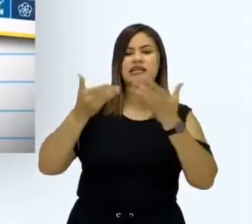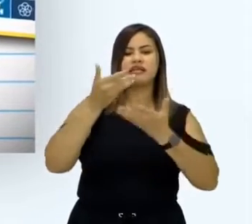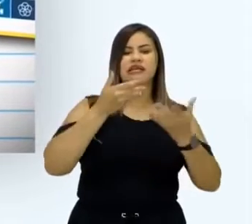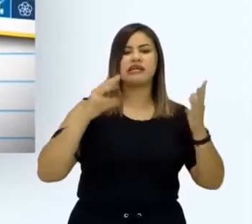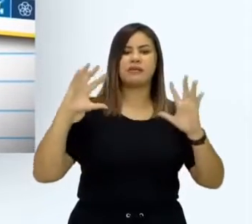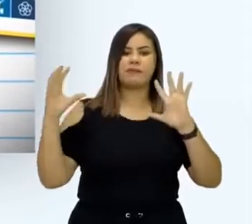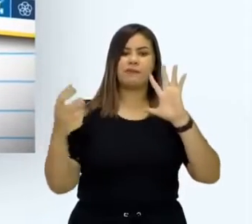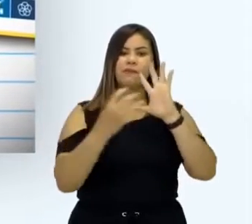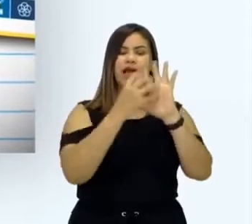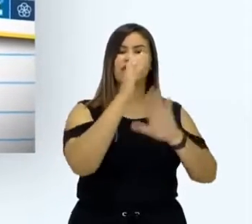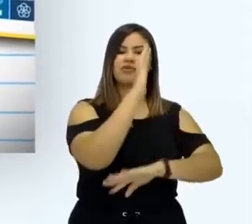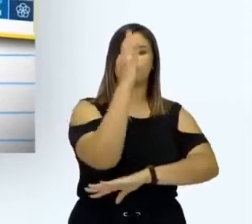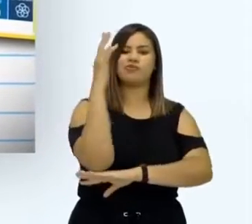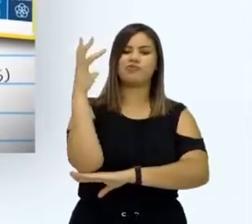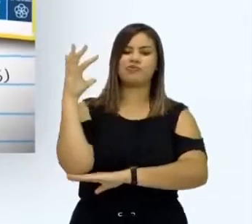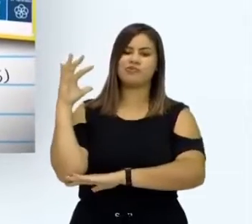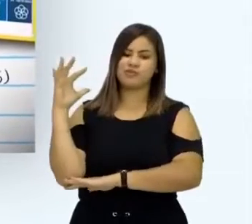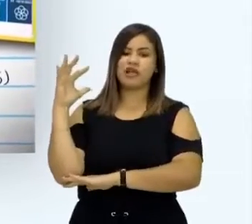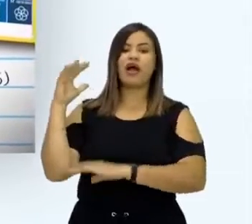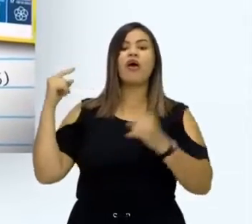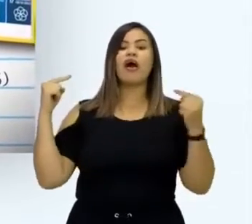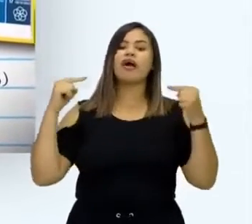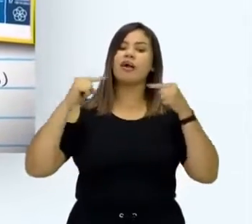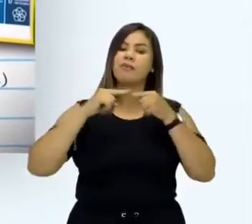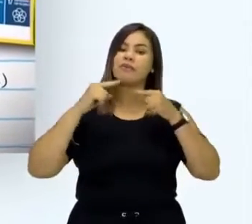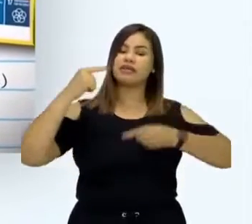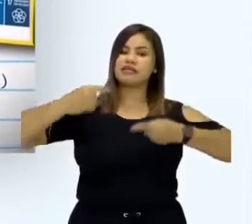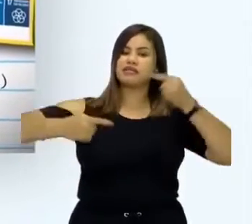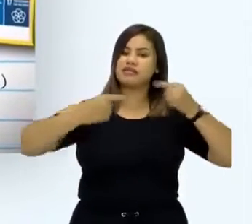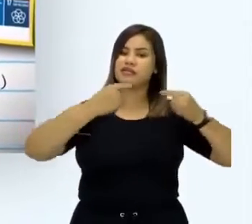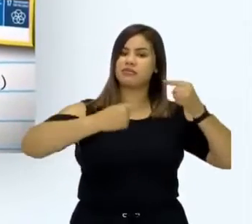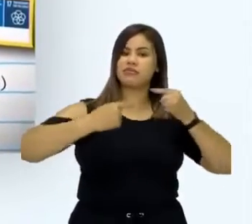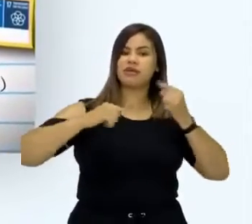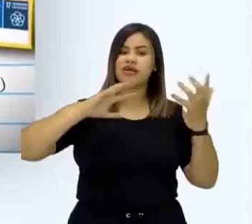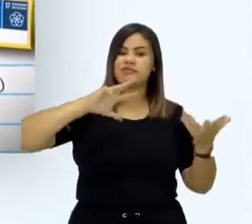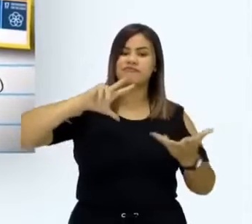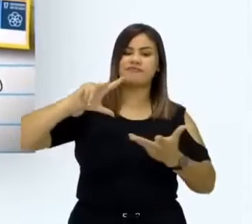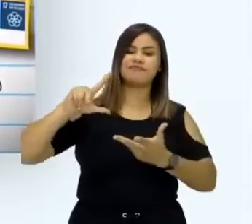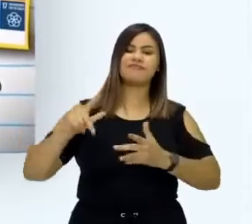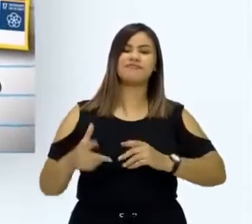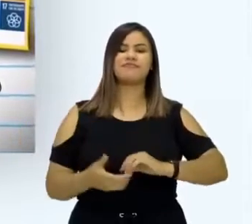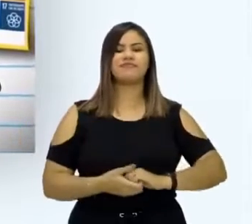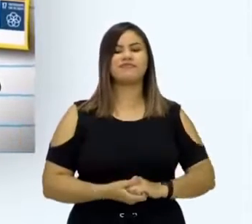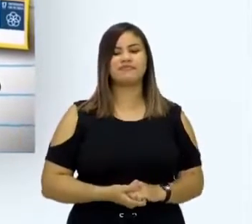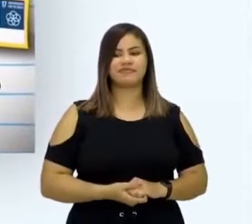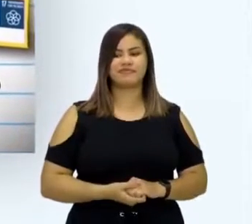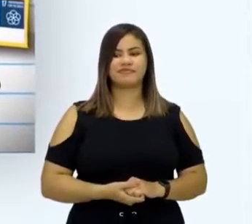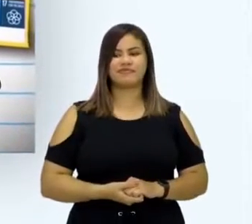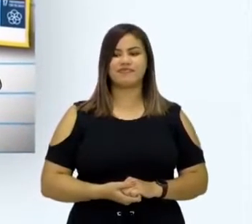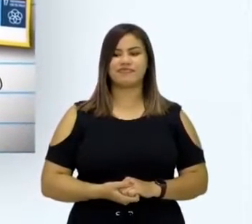potencial de impacto ambiental, que estão no centro dos debates internacionais.